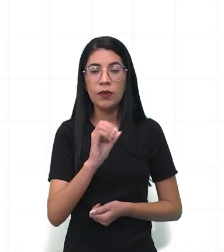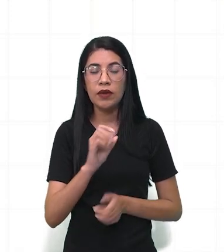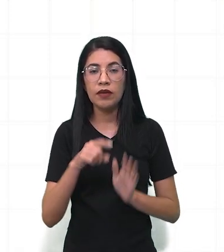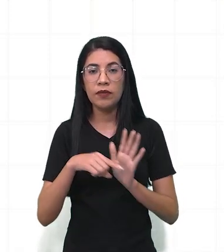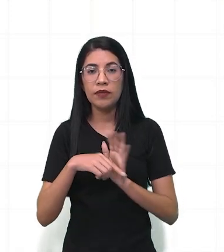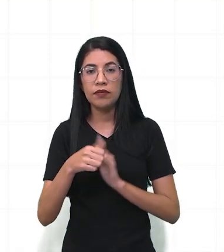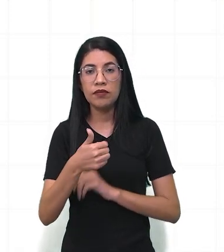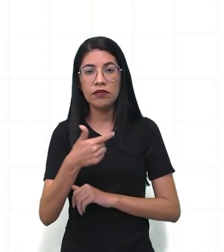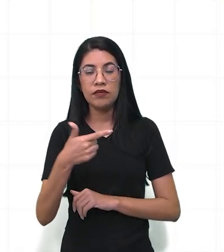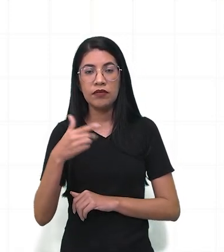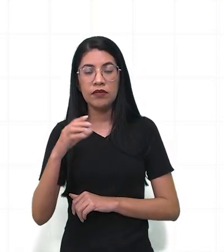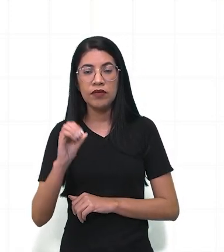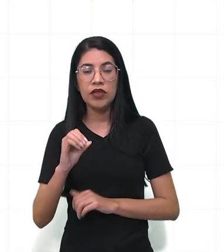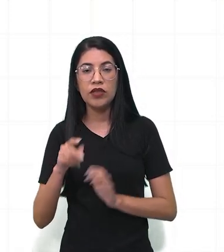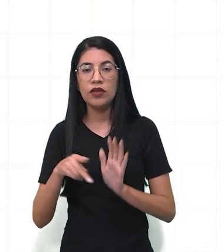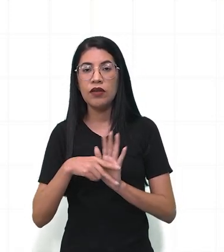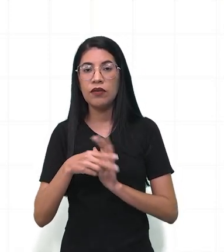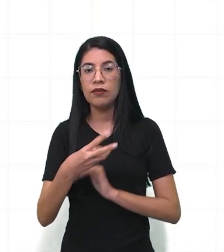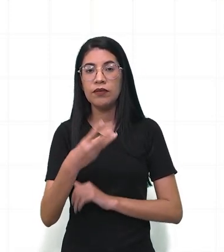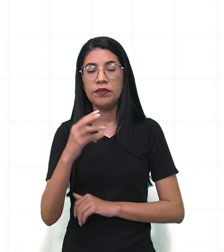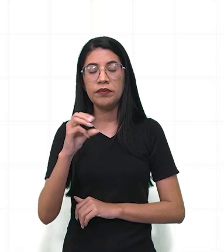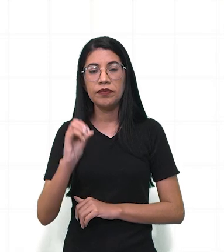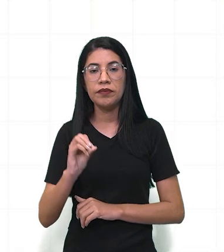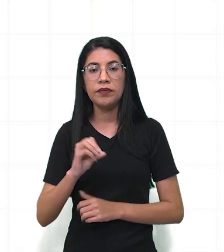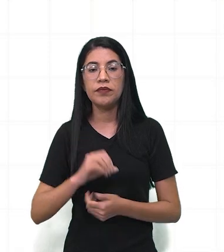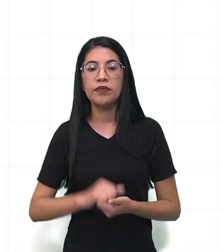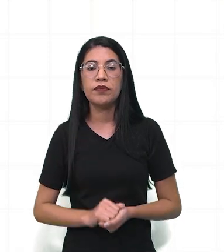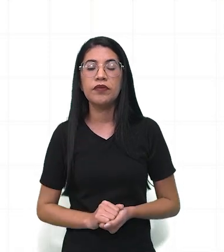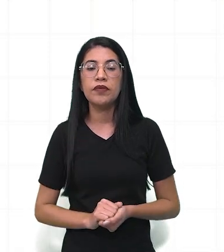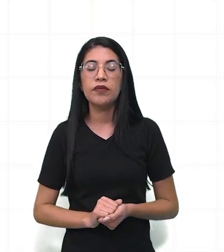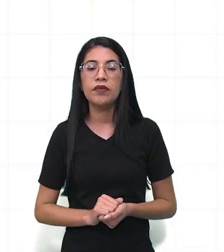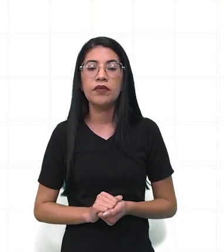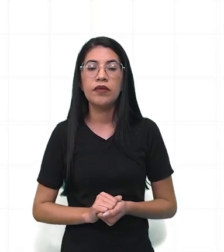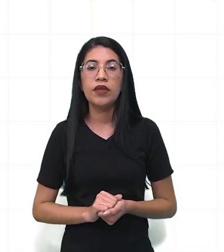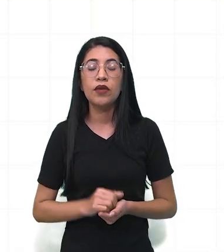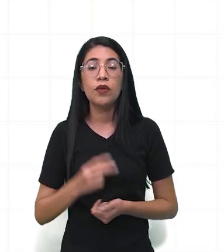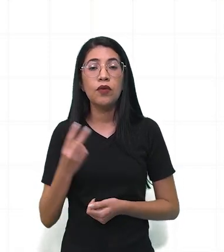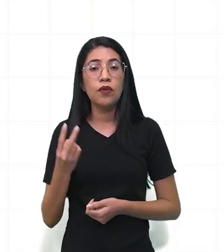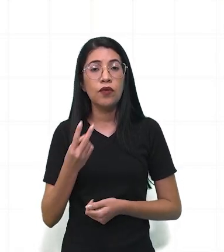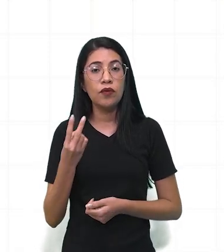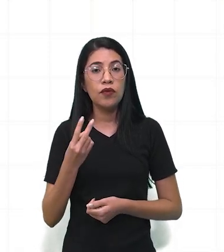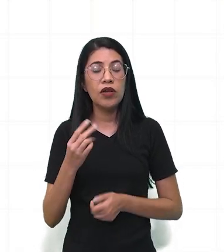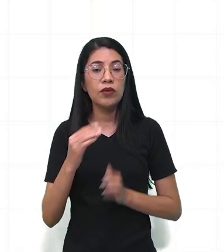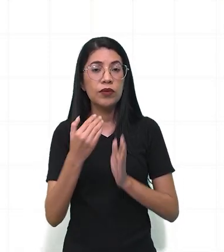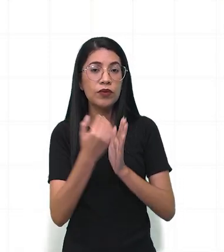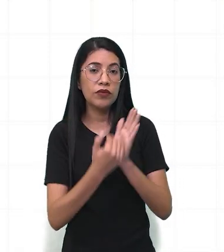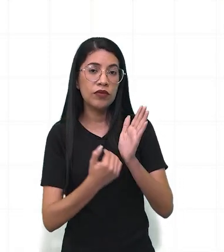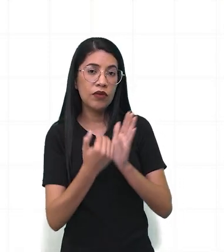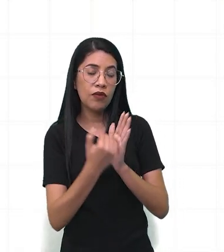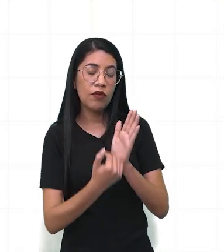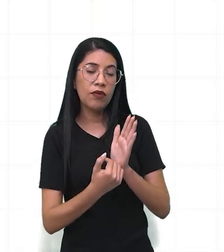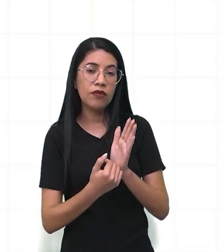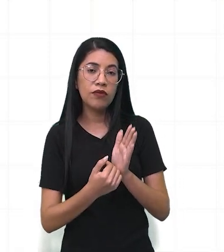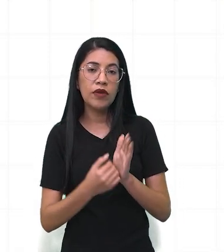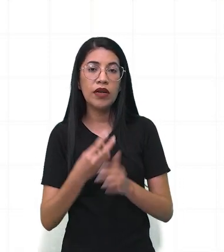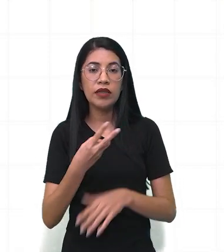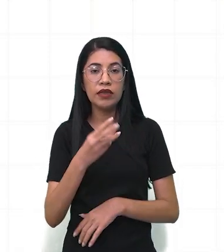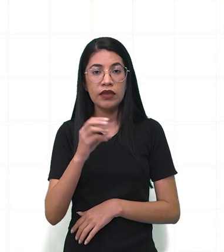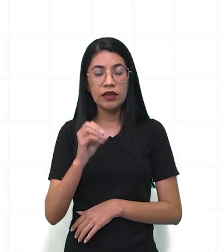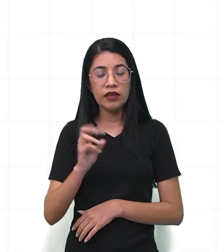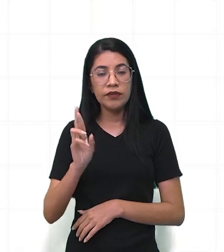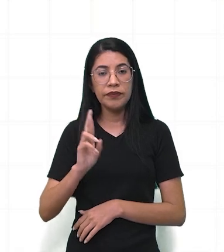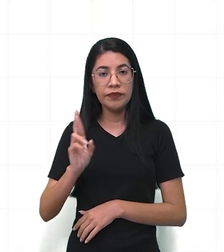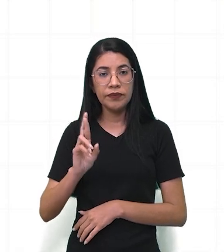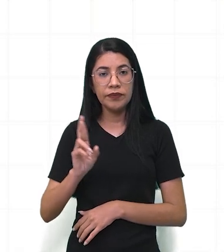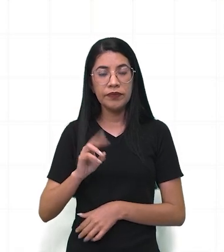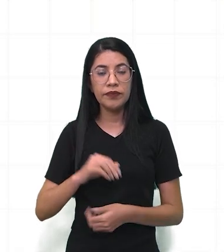igual a 30. O valor do desconto, tá? É 30. Agora, olha a pergunta